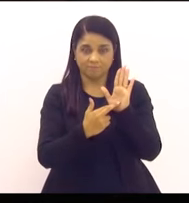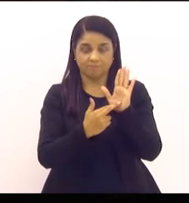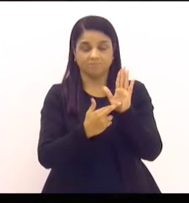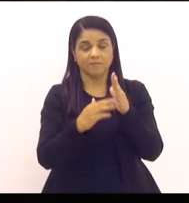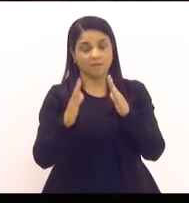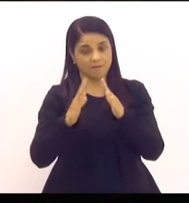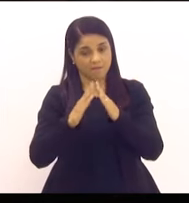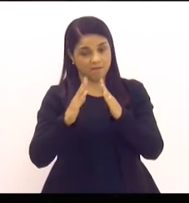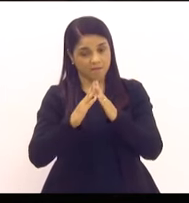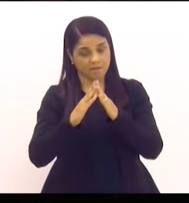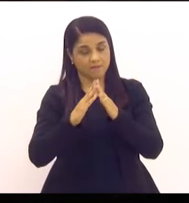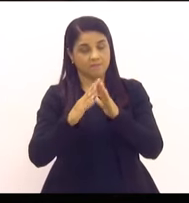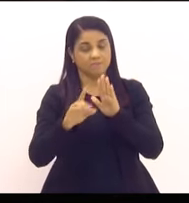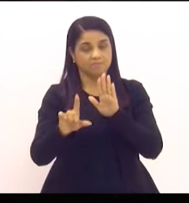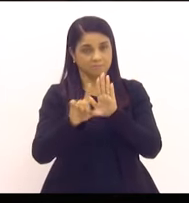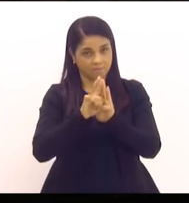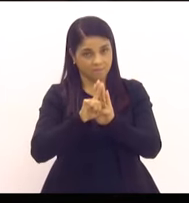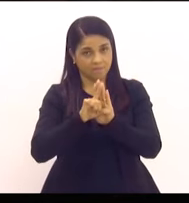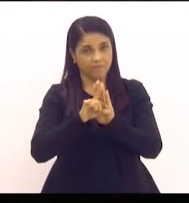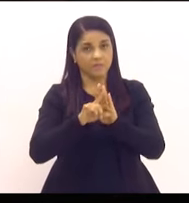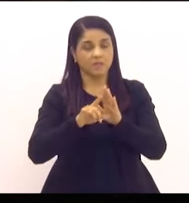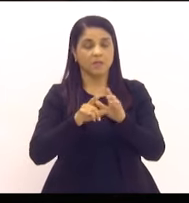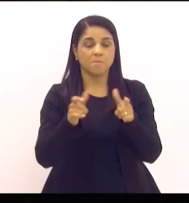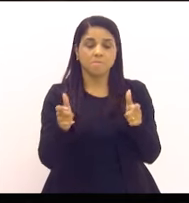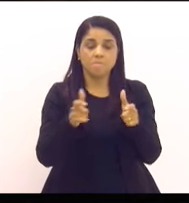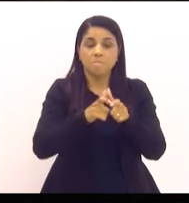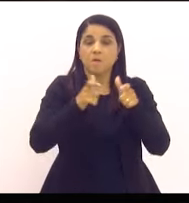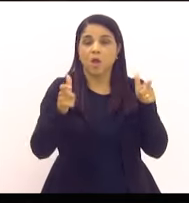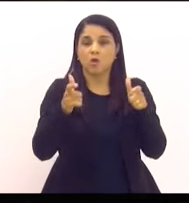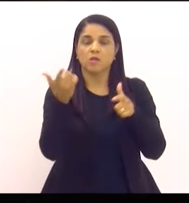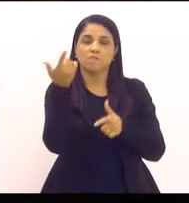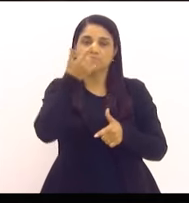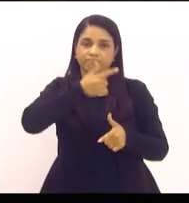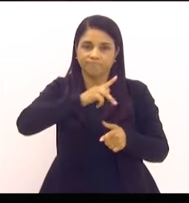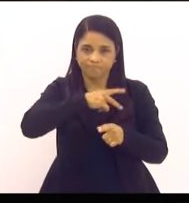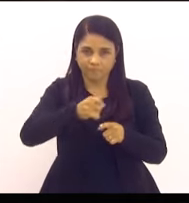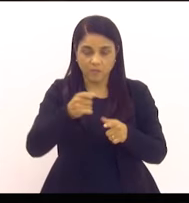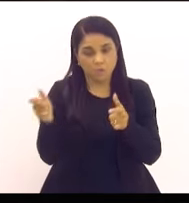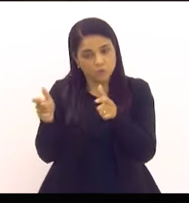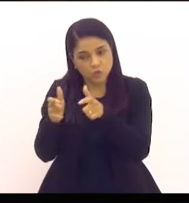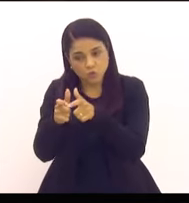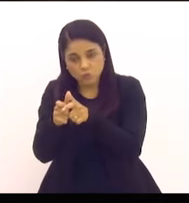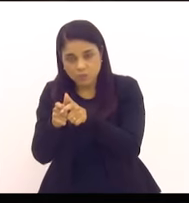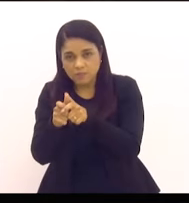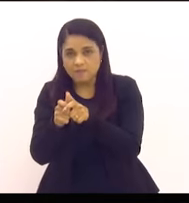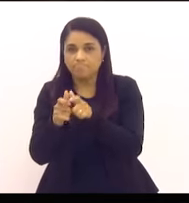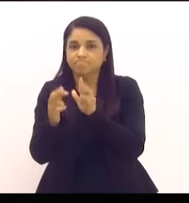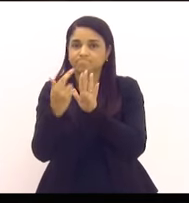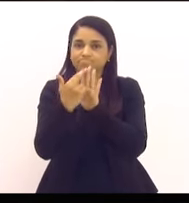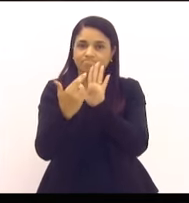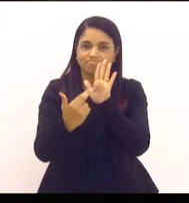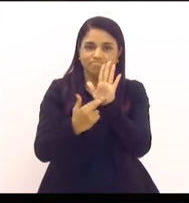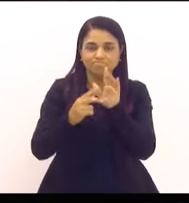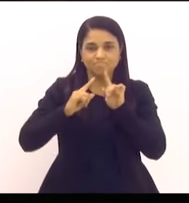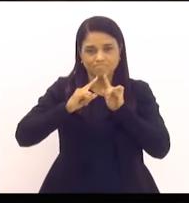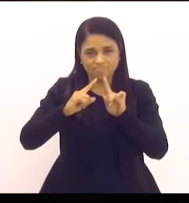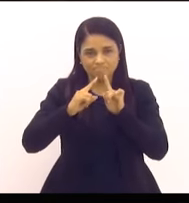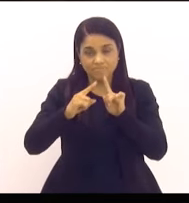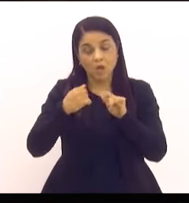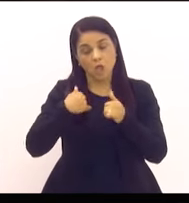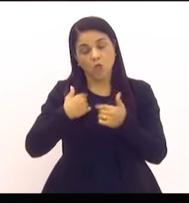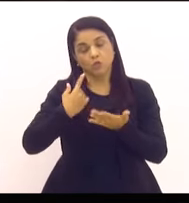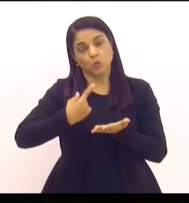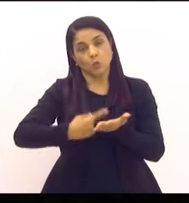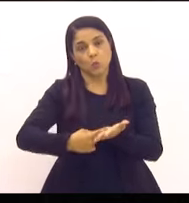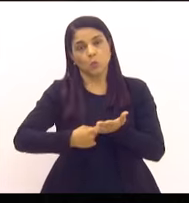maioria vence e a minoria esperneia dentro do regimento. E eu estou cumprindo